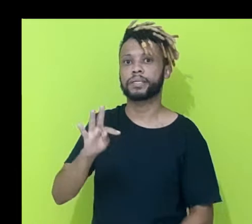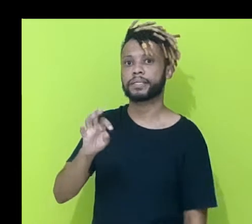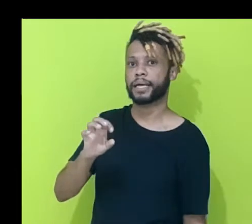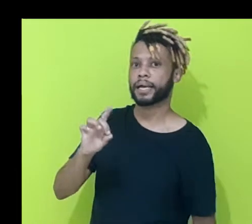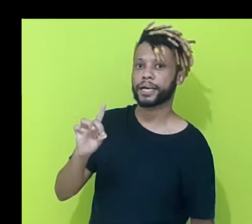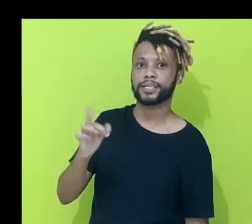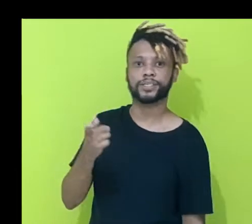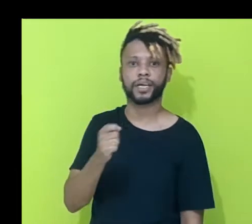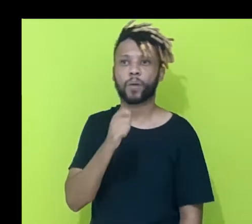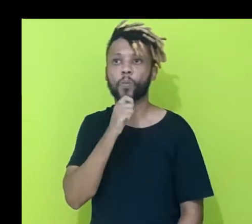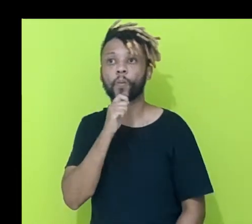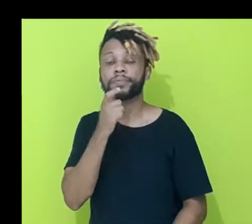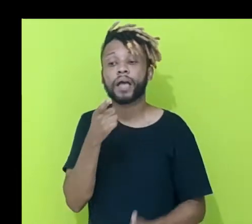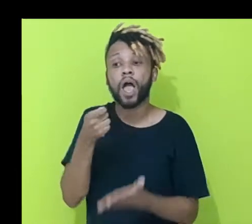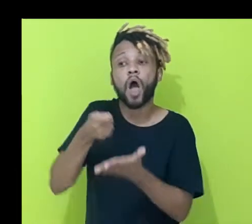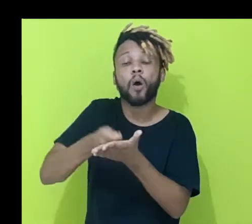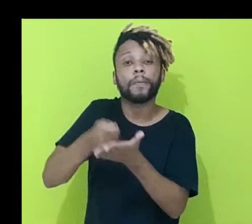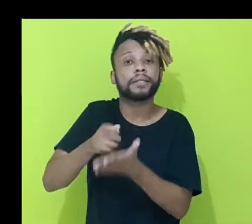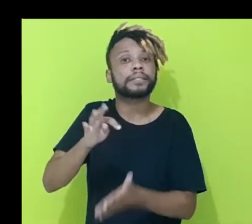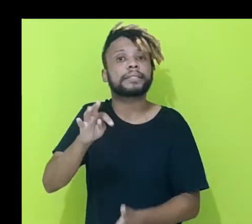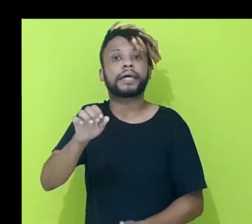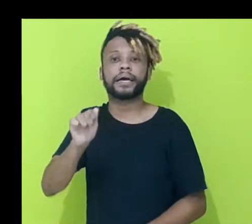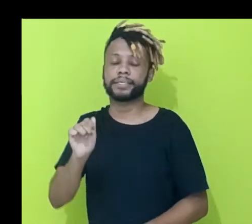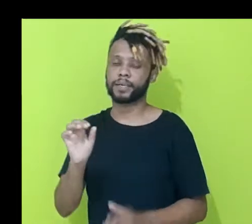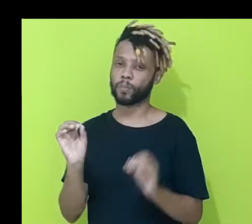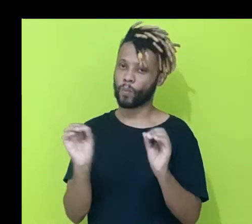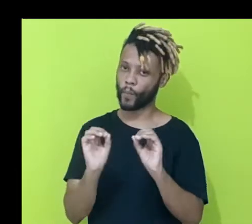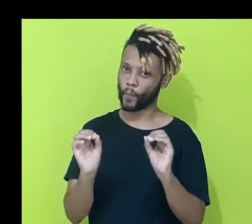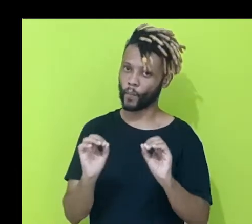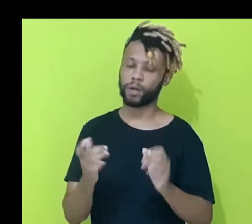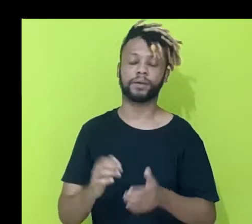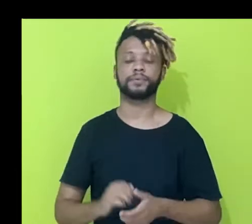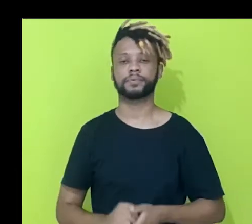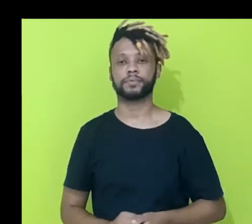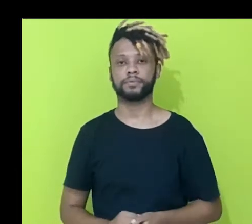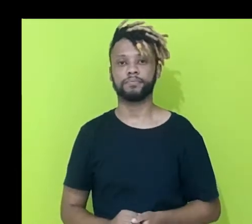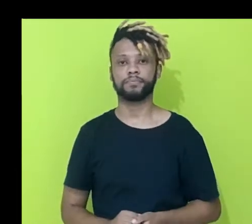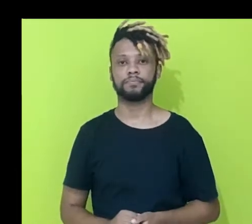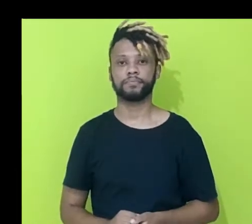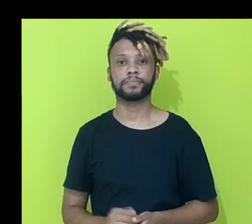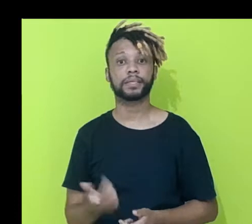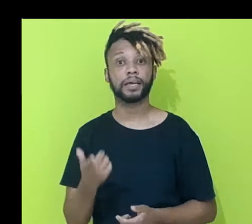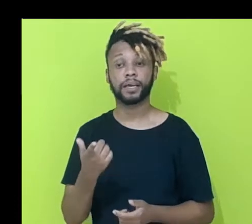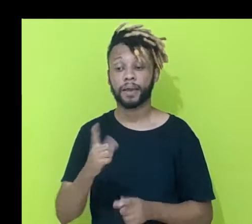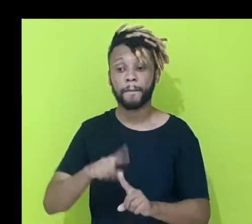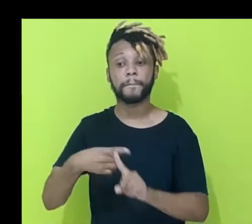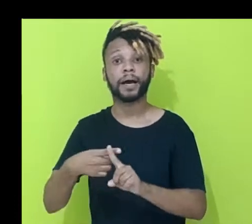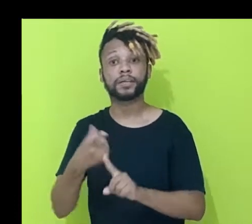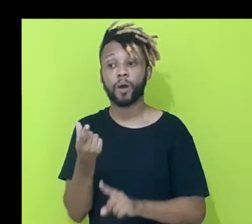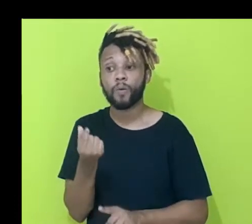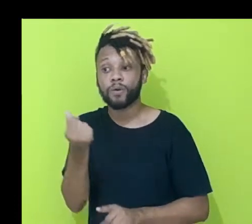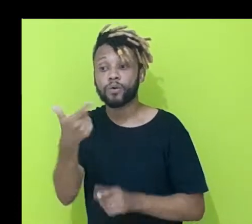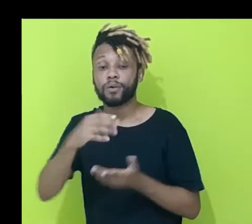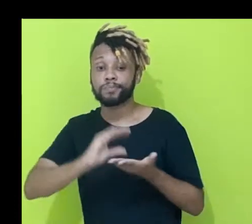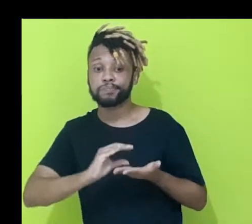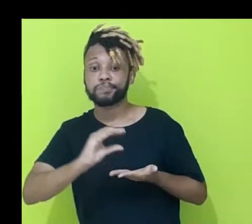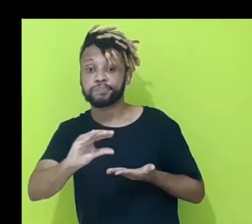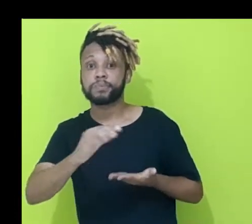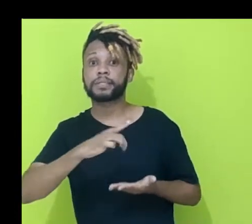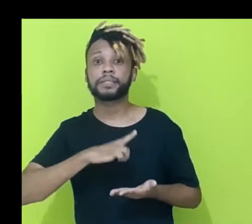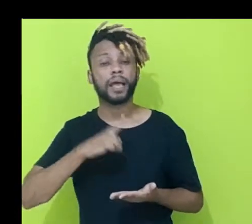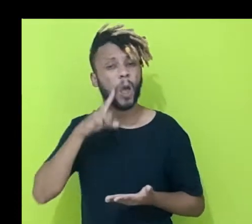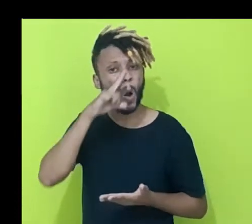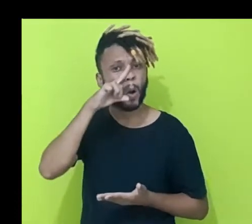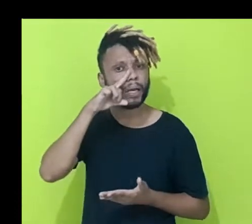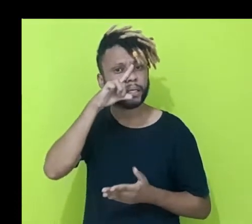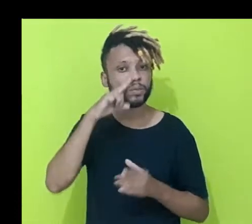não tem a cobrança da tarifa. Além de que o valor é aplicado em aplicação de baixo risco e isso já